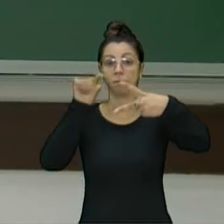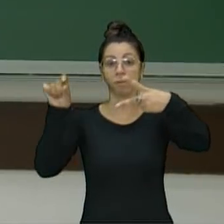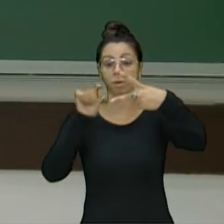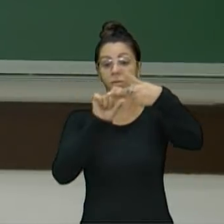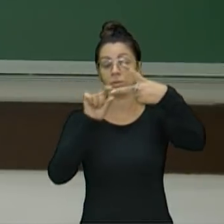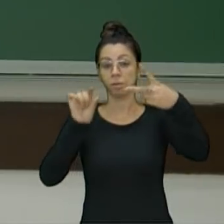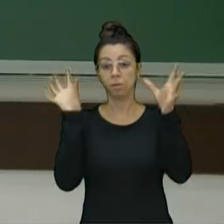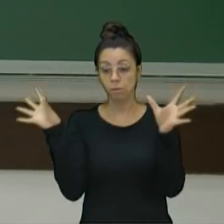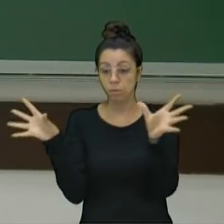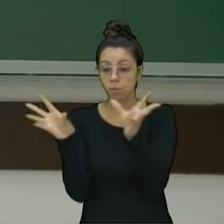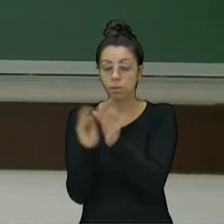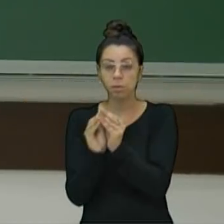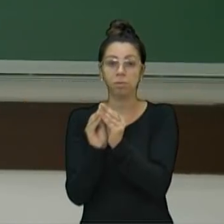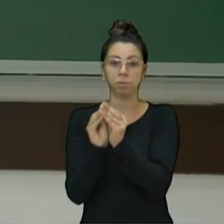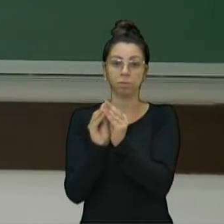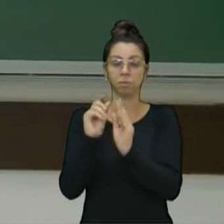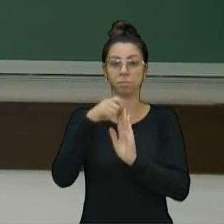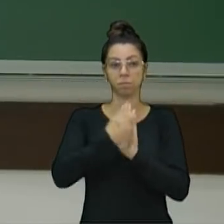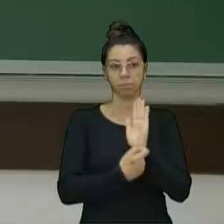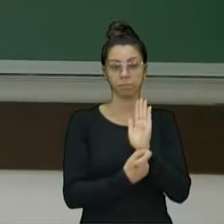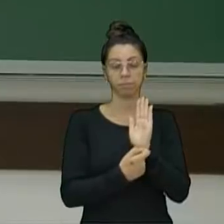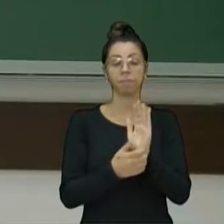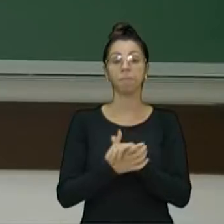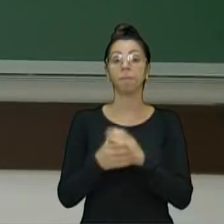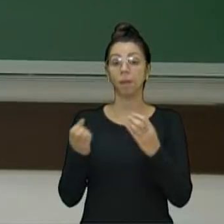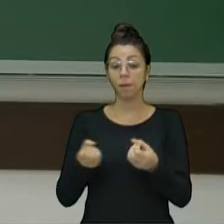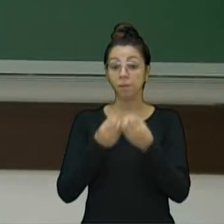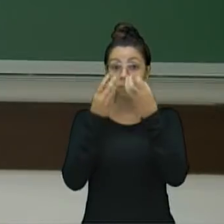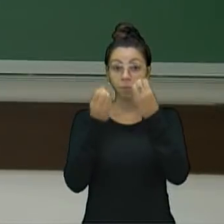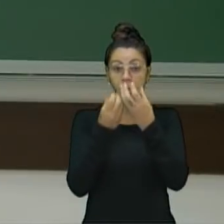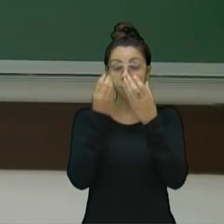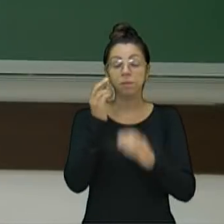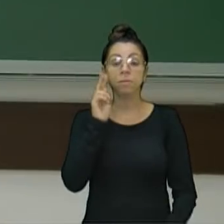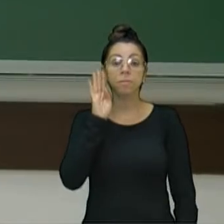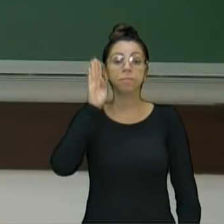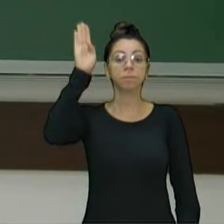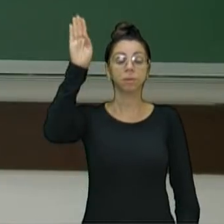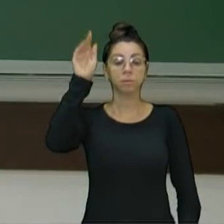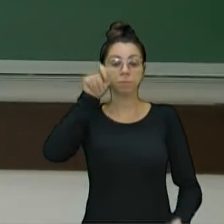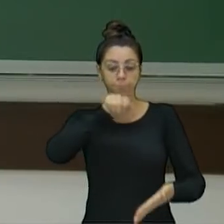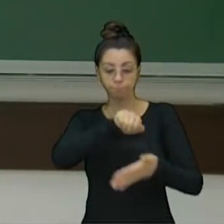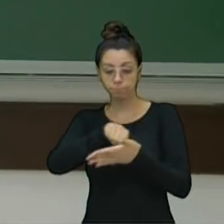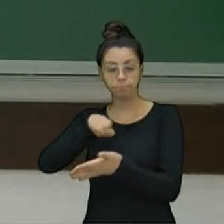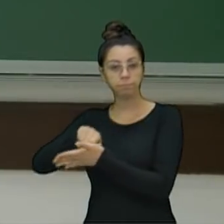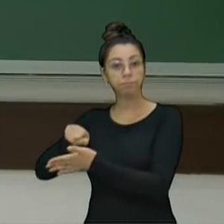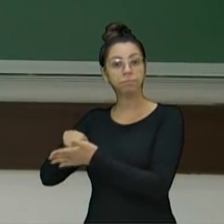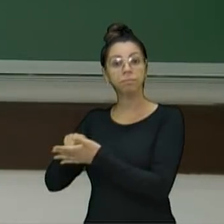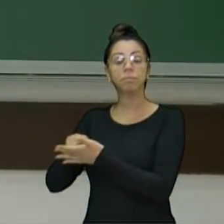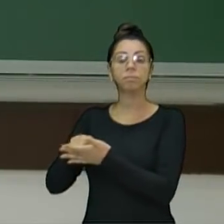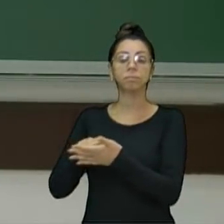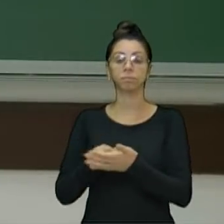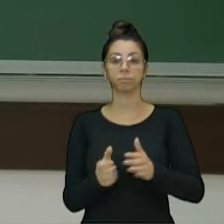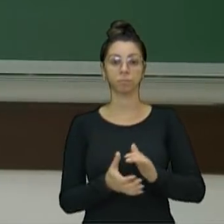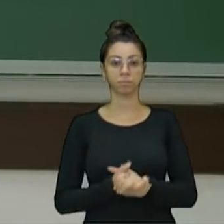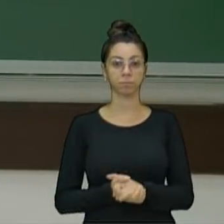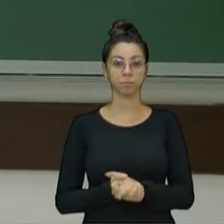essa primeira parte do texto. Peguei as informações principais e escrevi ali com as minhas